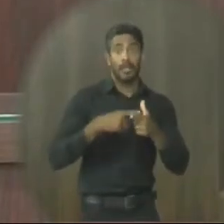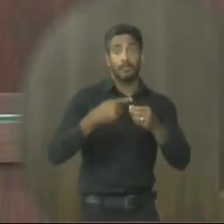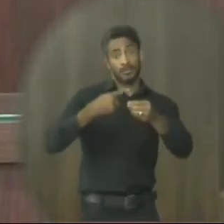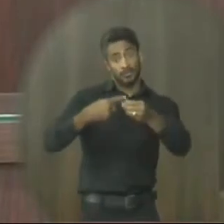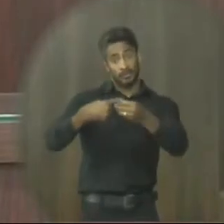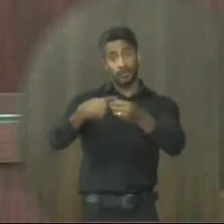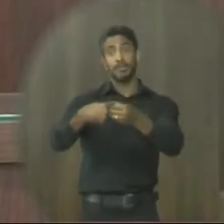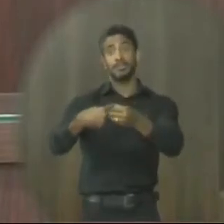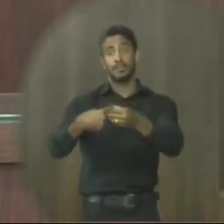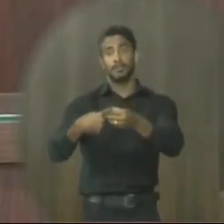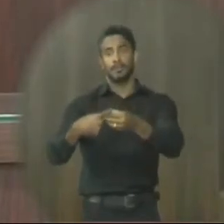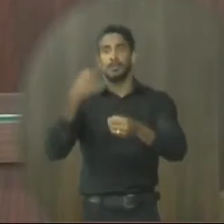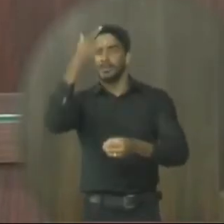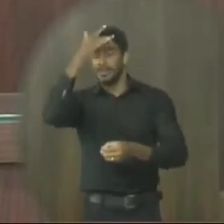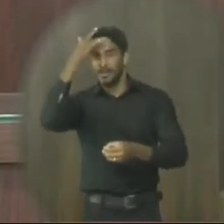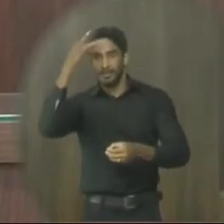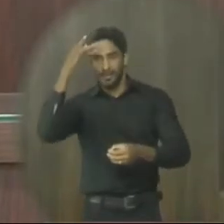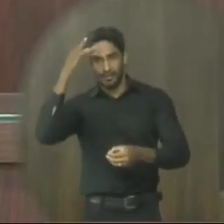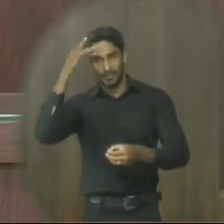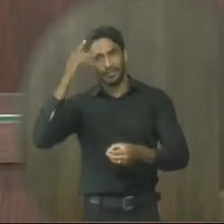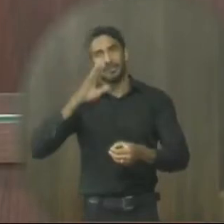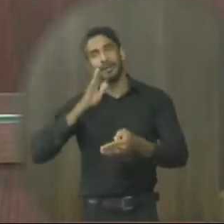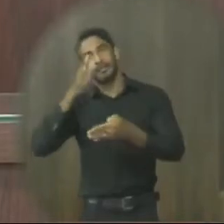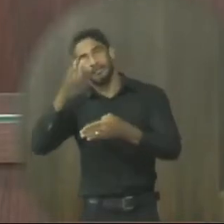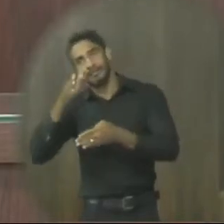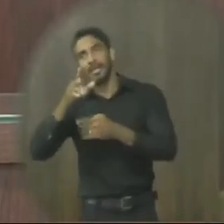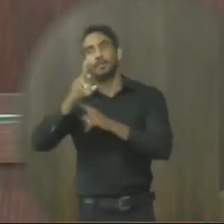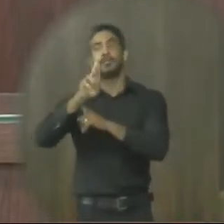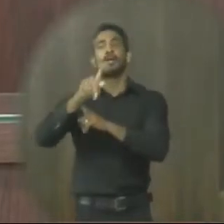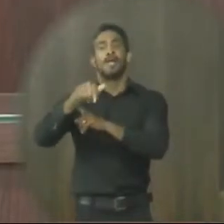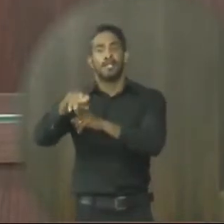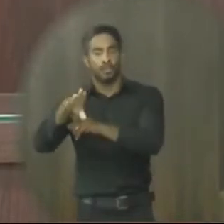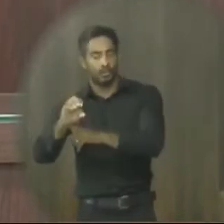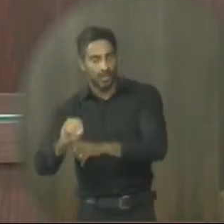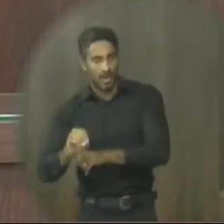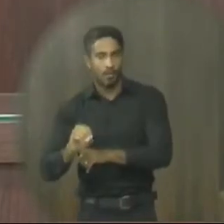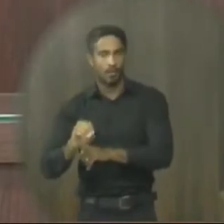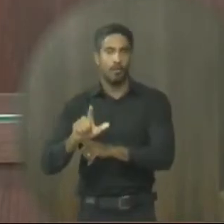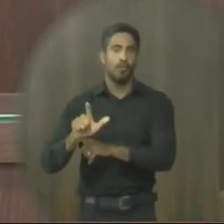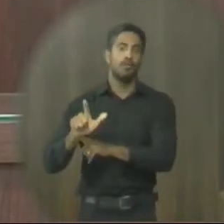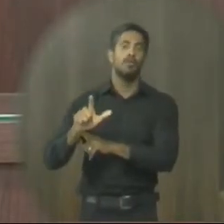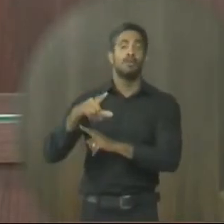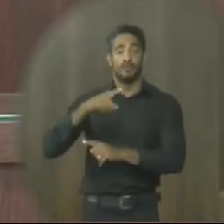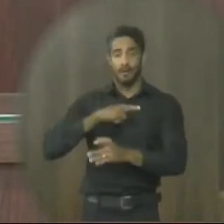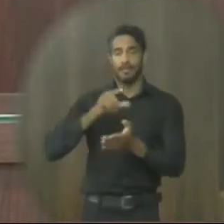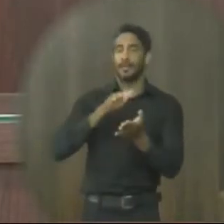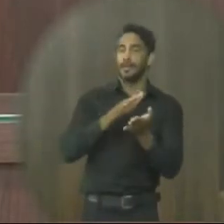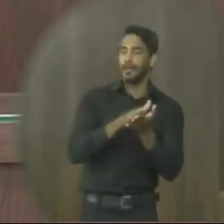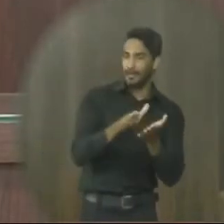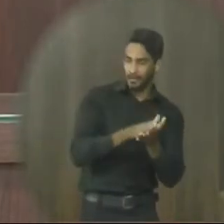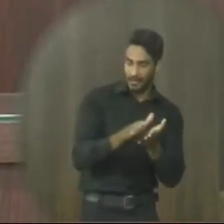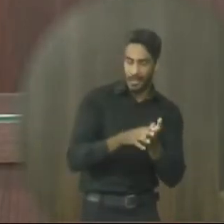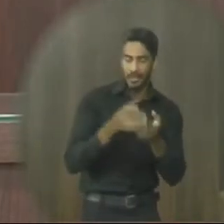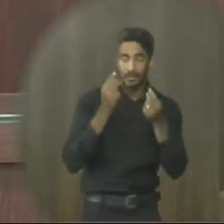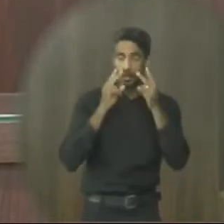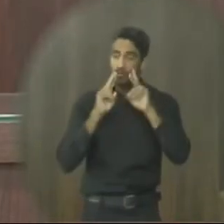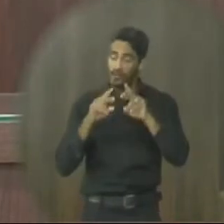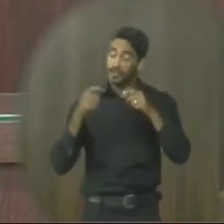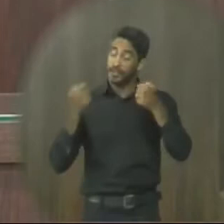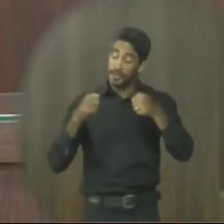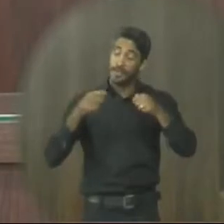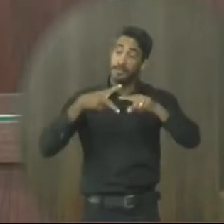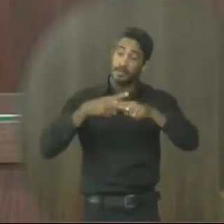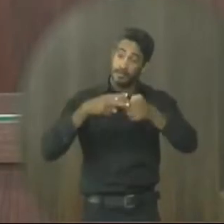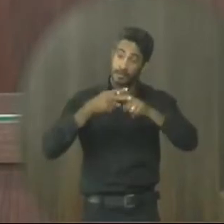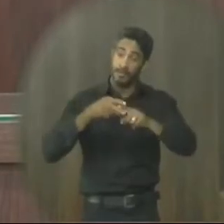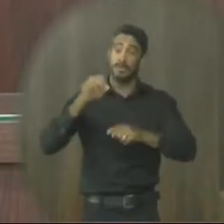né? Esse pessoal vai para o regional, vai gerar despesas. Então eu vejo que tem que ter uma